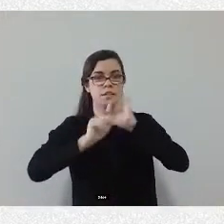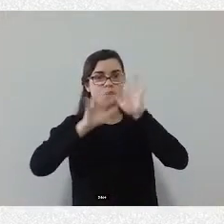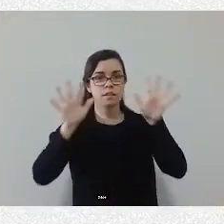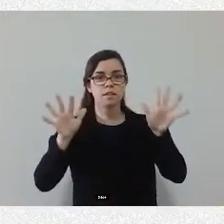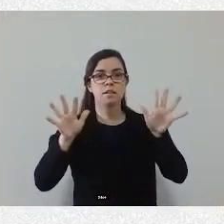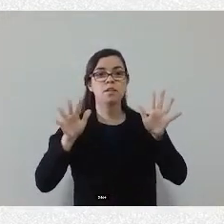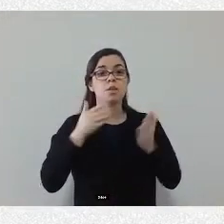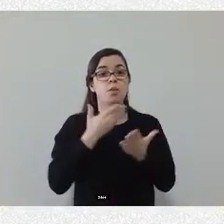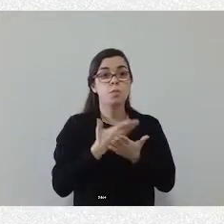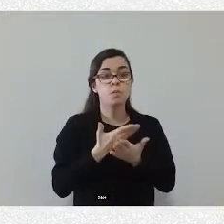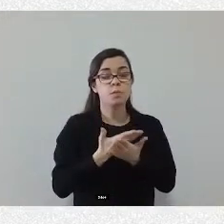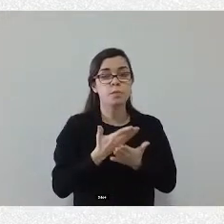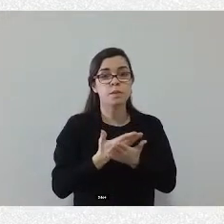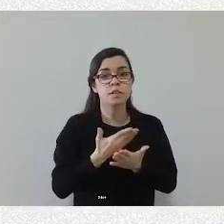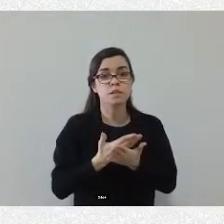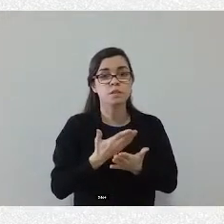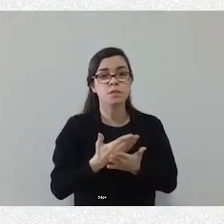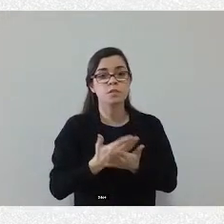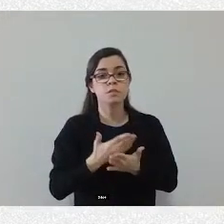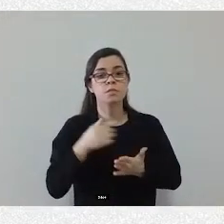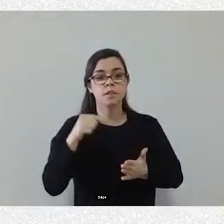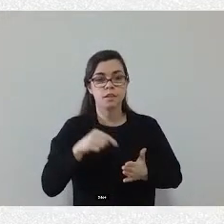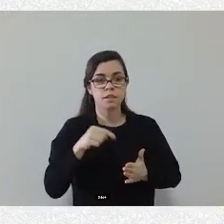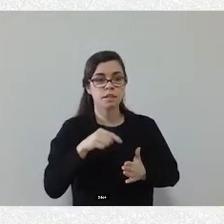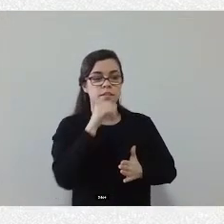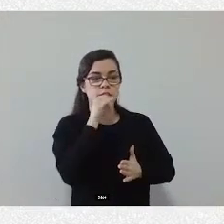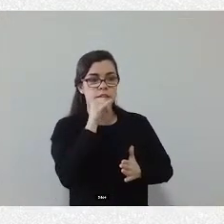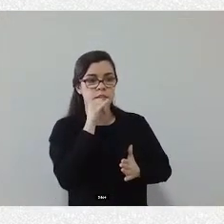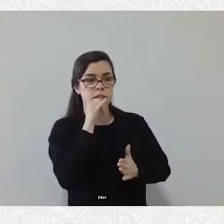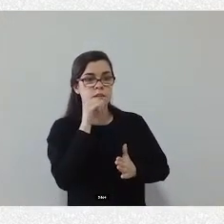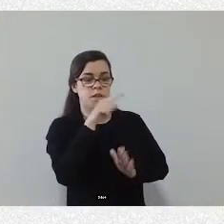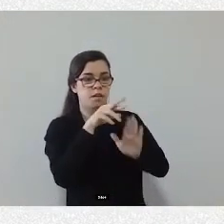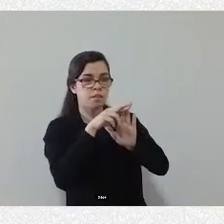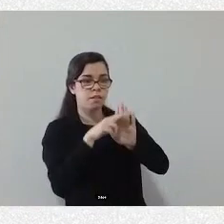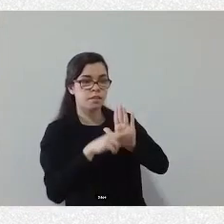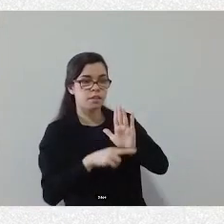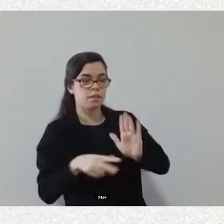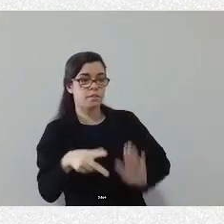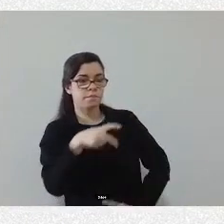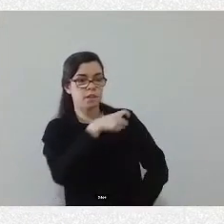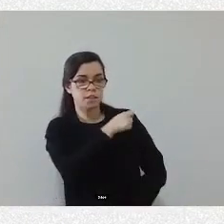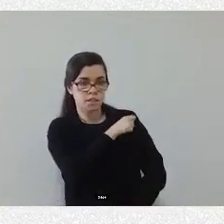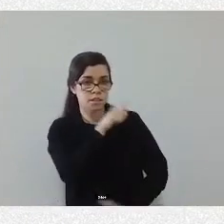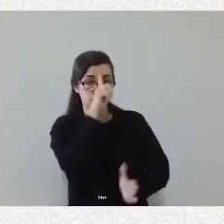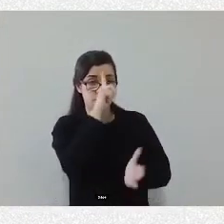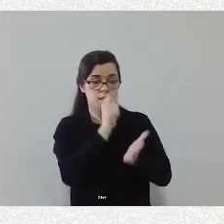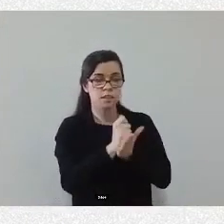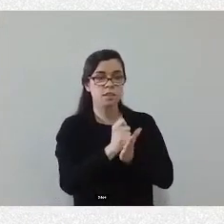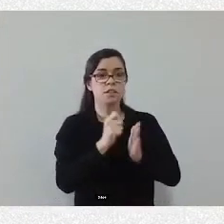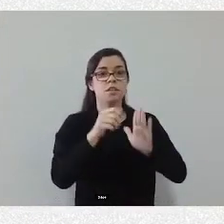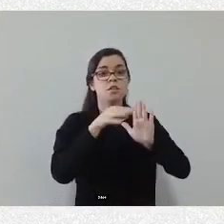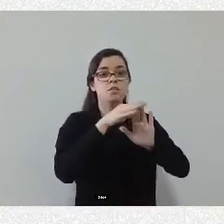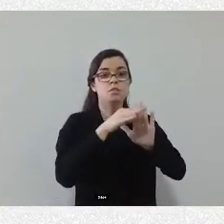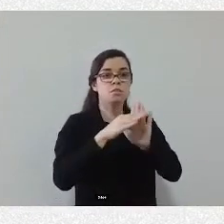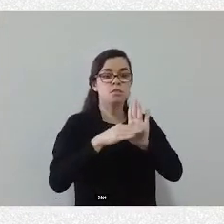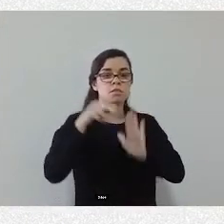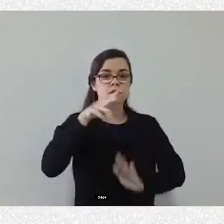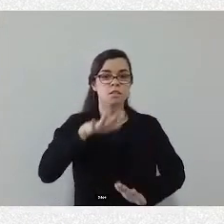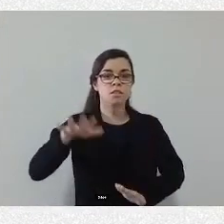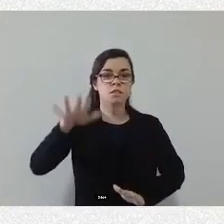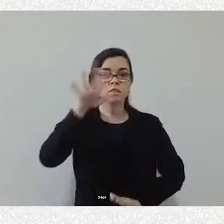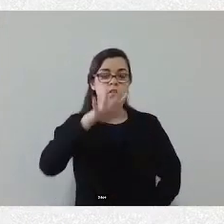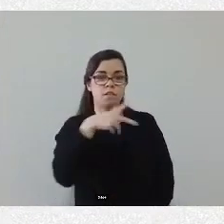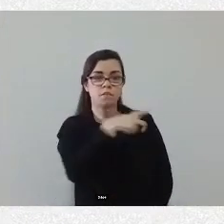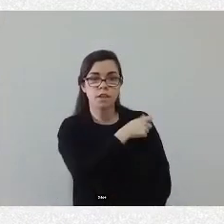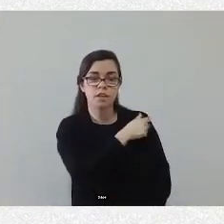em absolutamente nada os protocolos de vacinação definidos pelo Programa Nacional de Imunizações, e muito menos